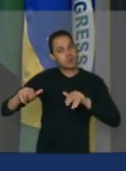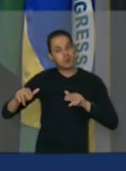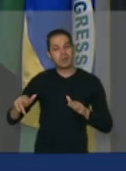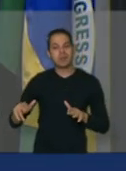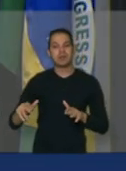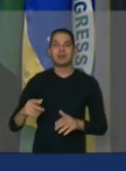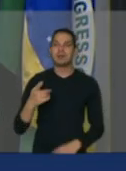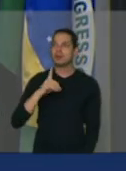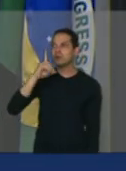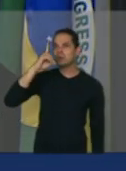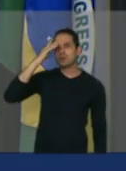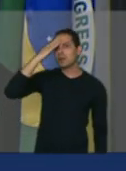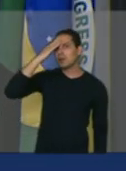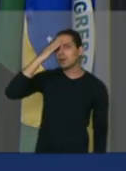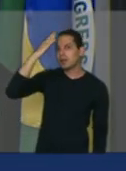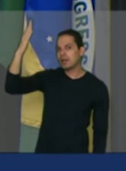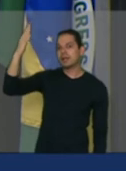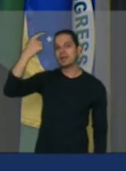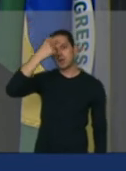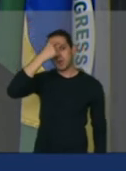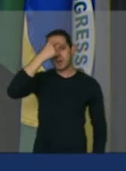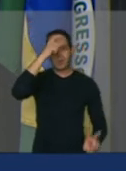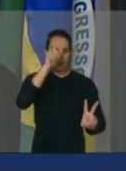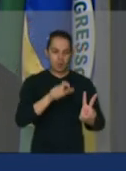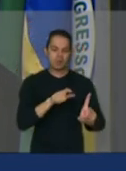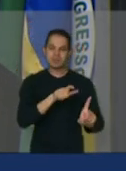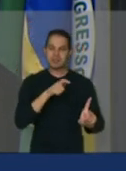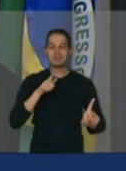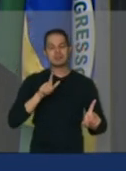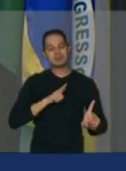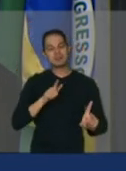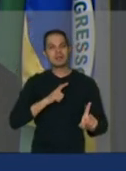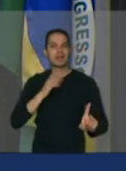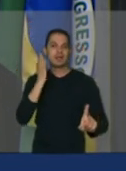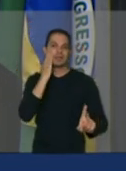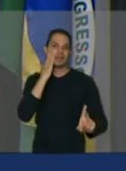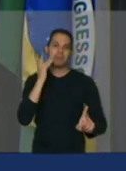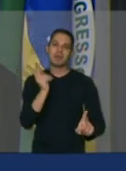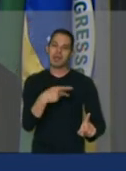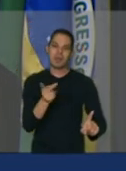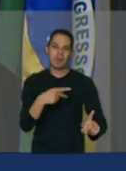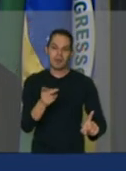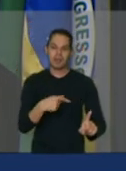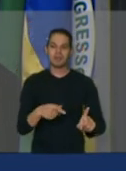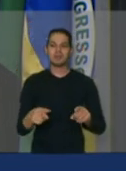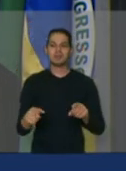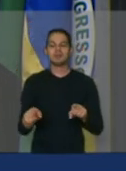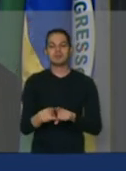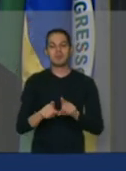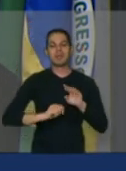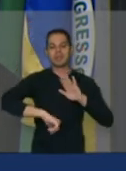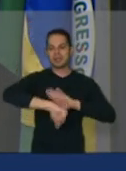Graças a Deus, pelo menos a consciência dele reconhece os erros e os crimes que ele cometeu. Obrigado.